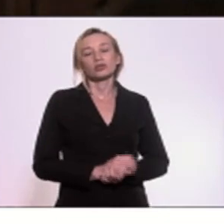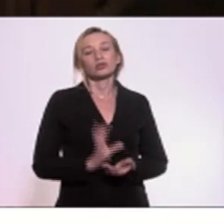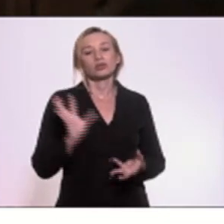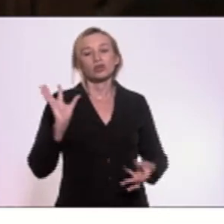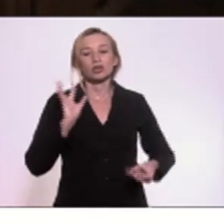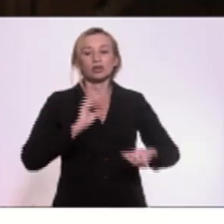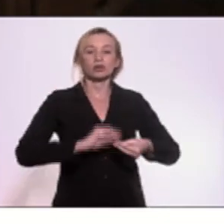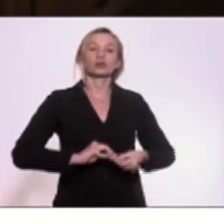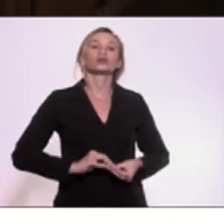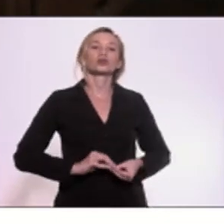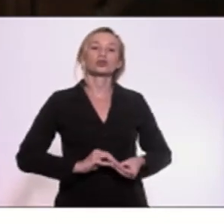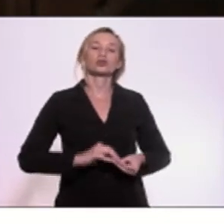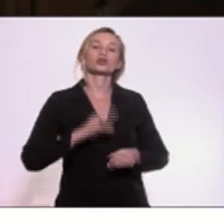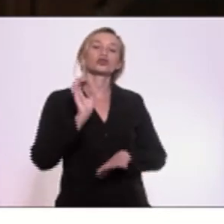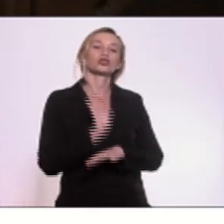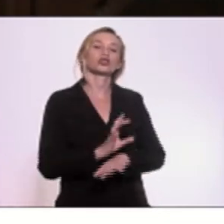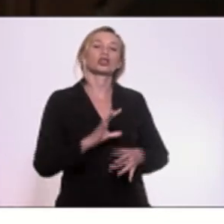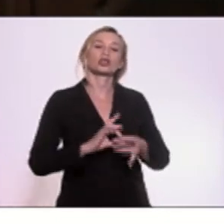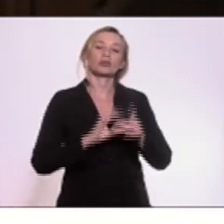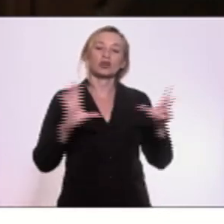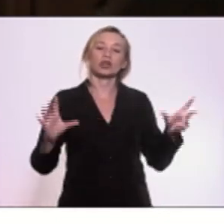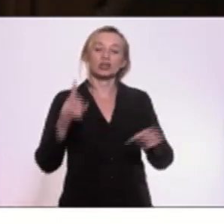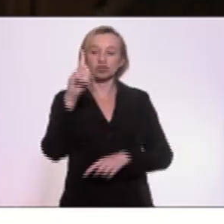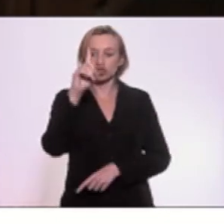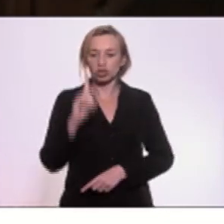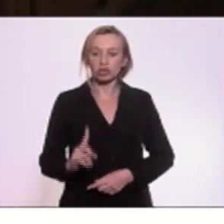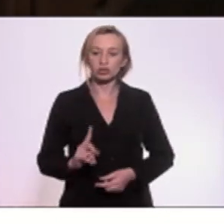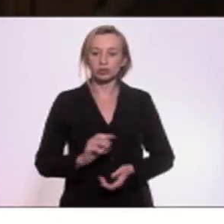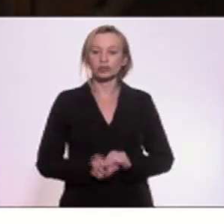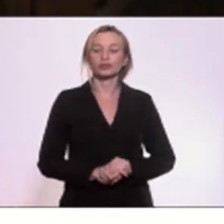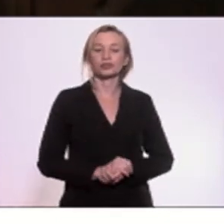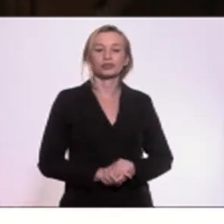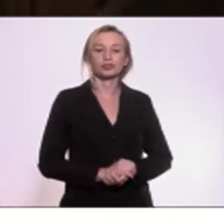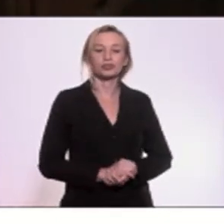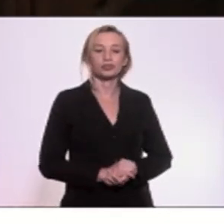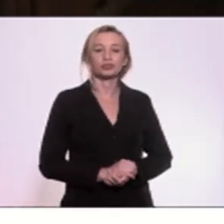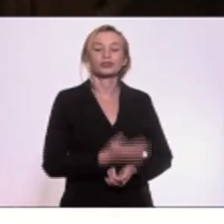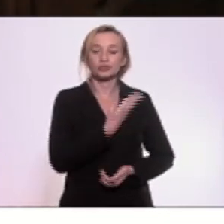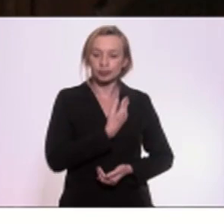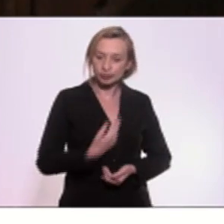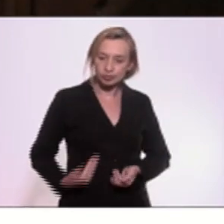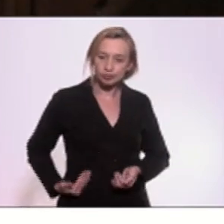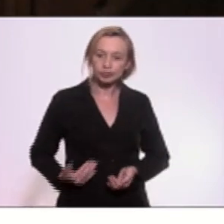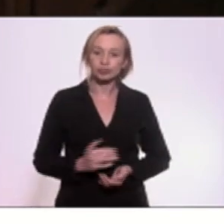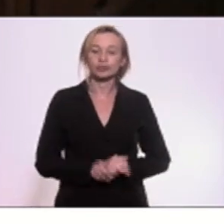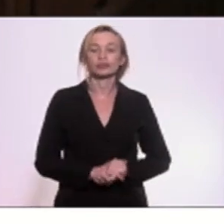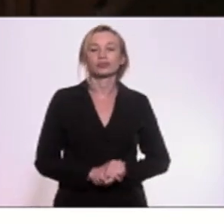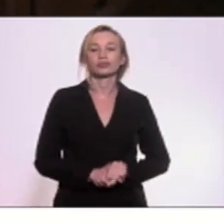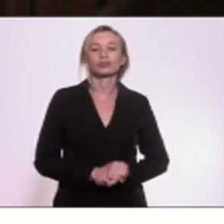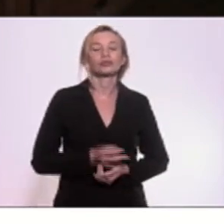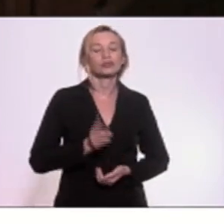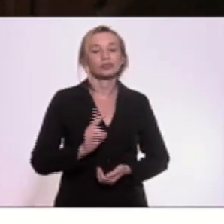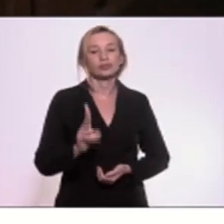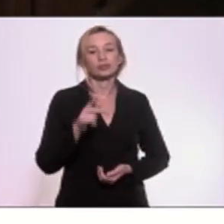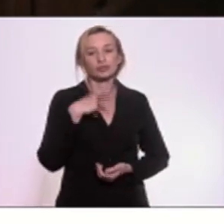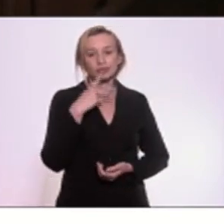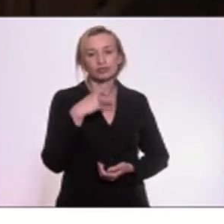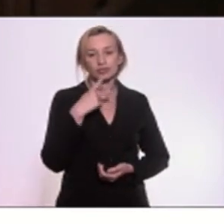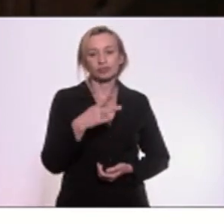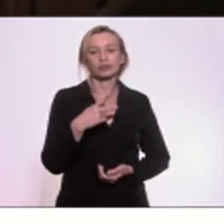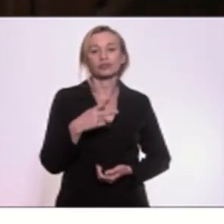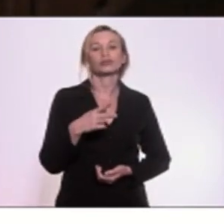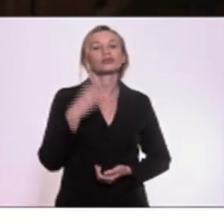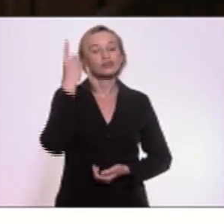inseridos no Estado Democrático de Direito e na República. Eu sempre faço questão,